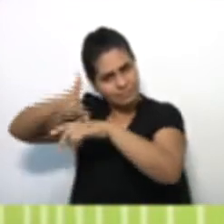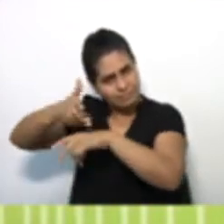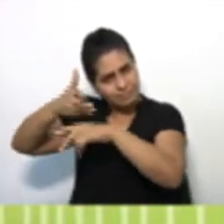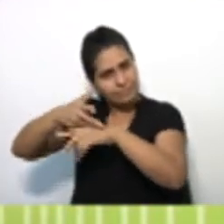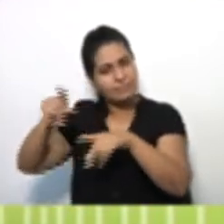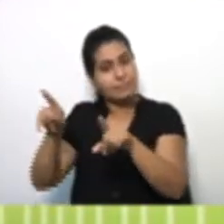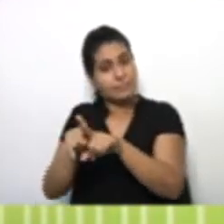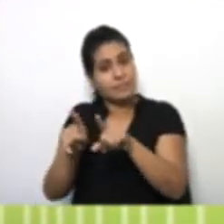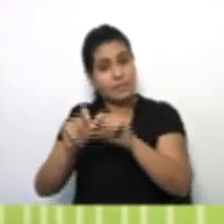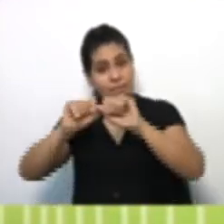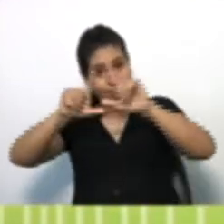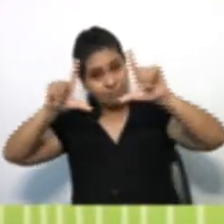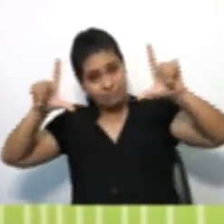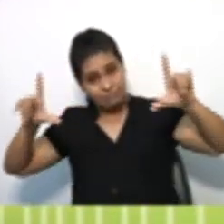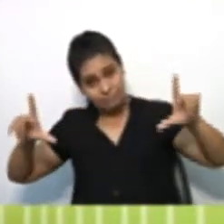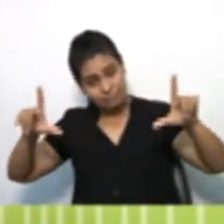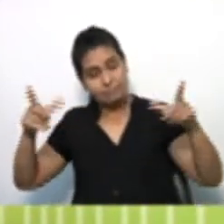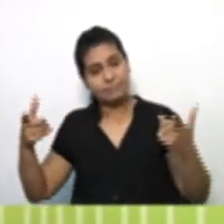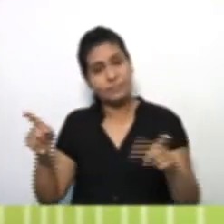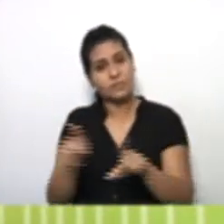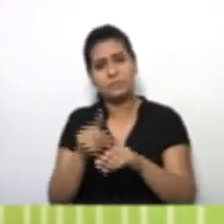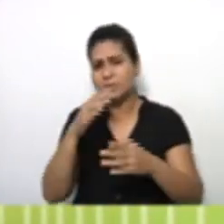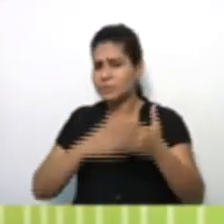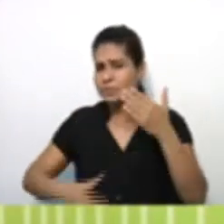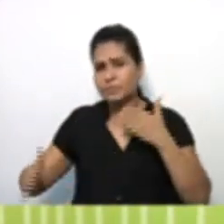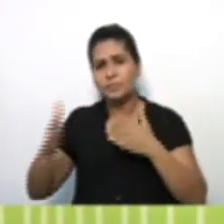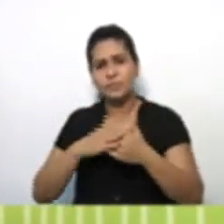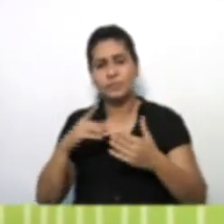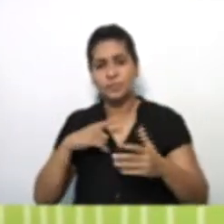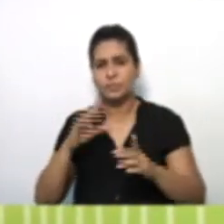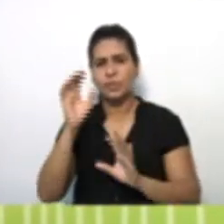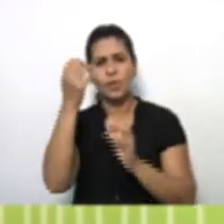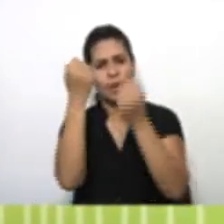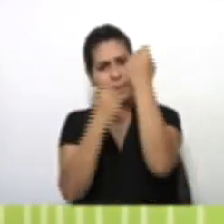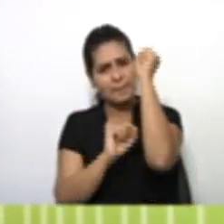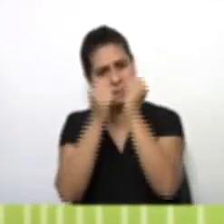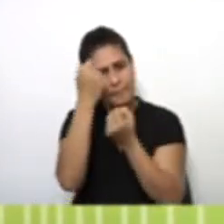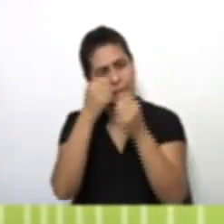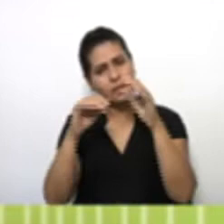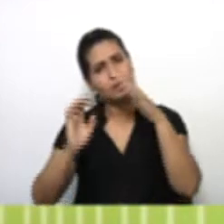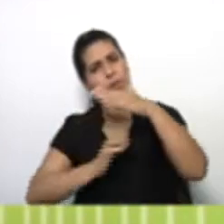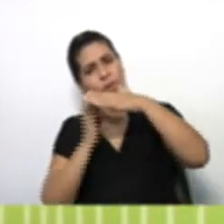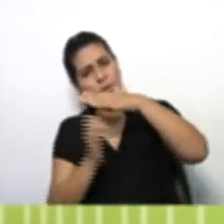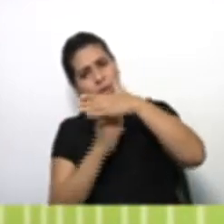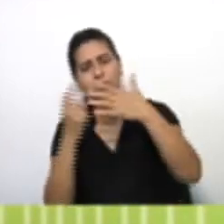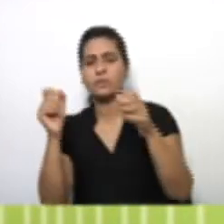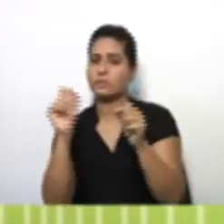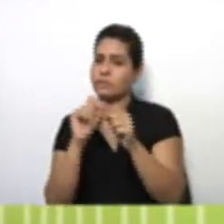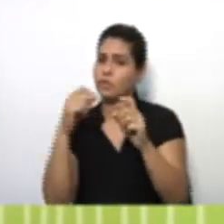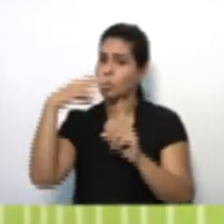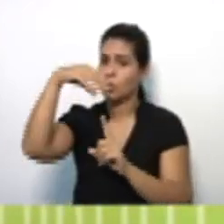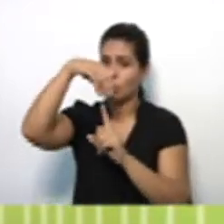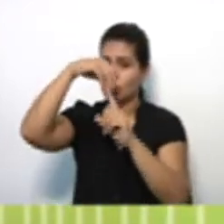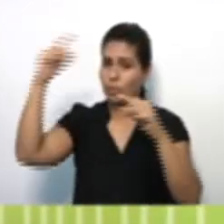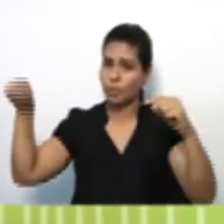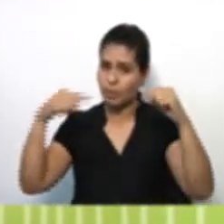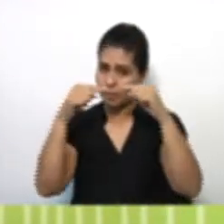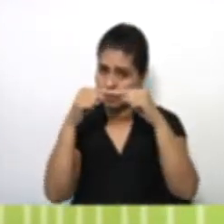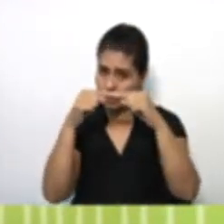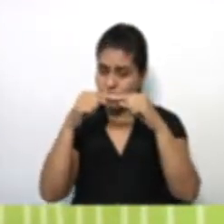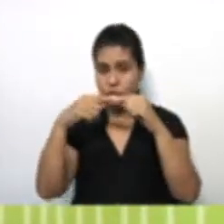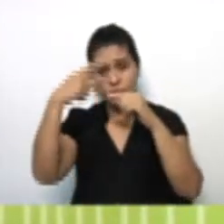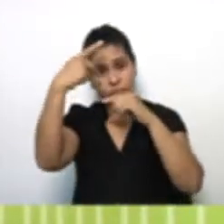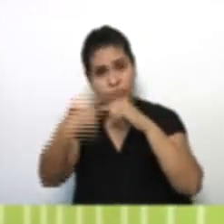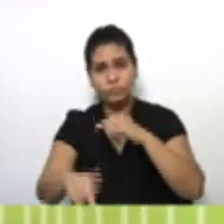nos filmando aqui, essa TV, né? Que tudo isso, as organizações, elas fazem para quê? Com o único objetivo de